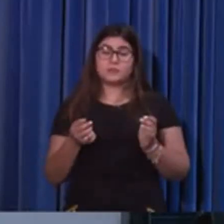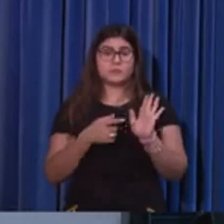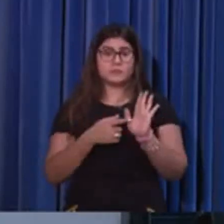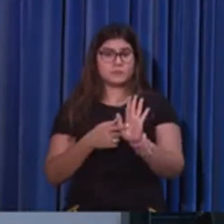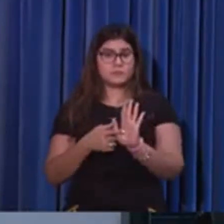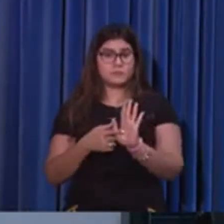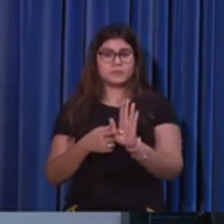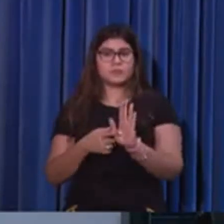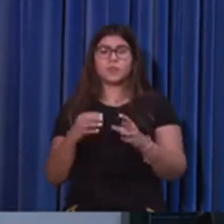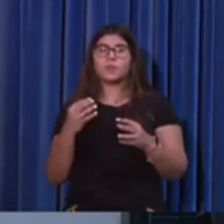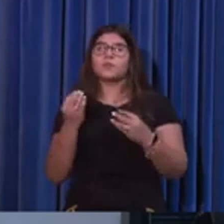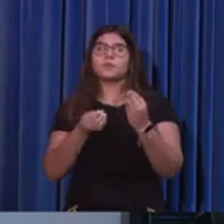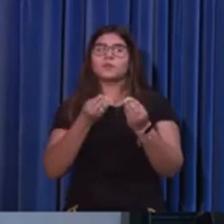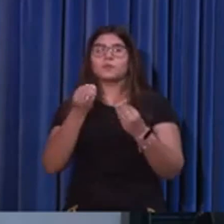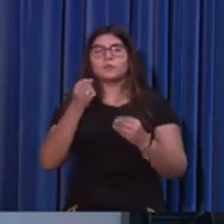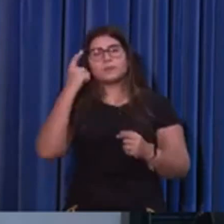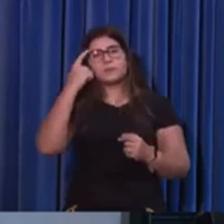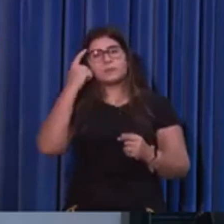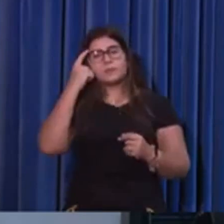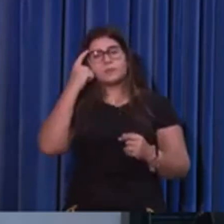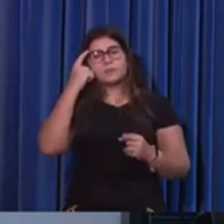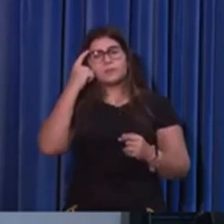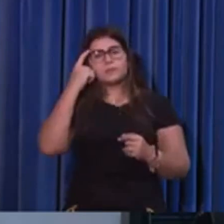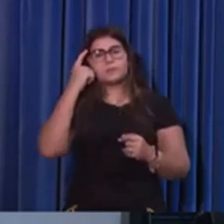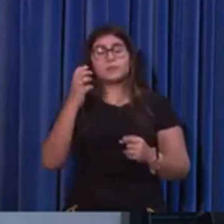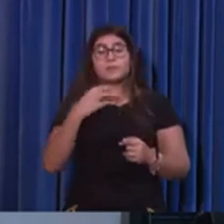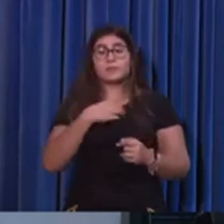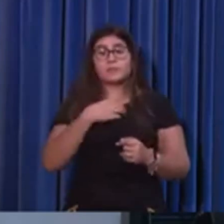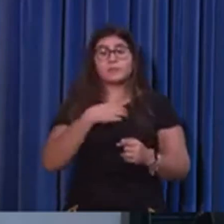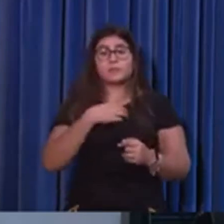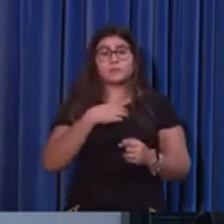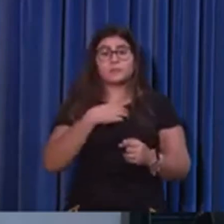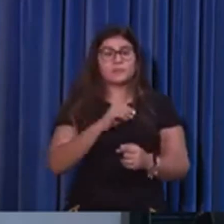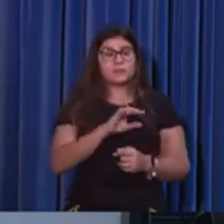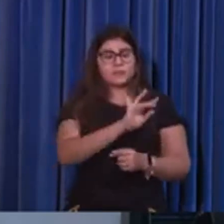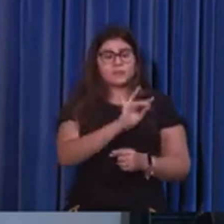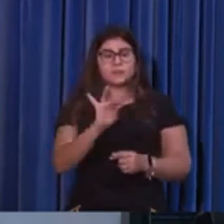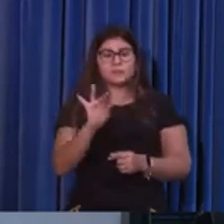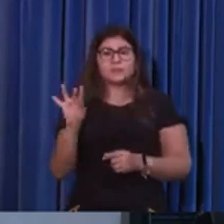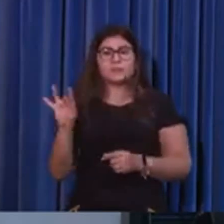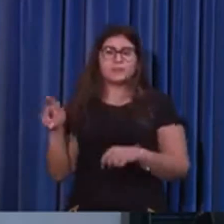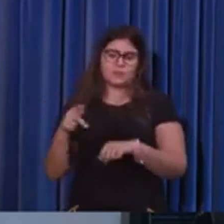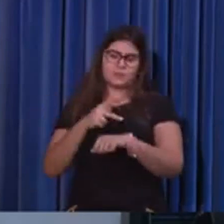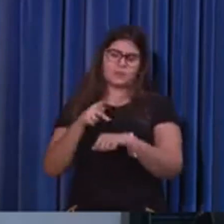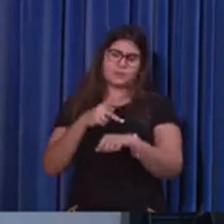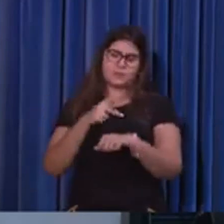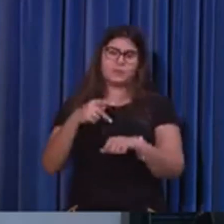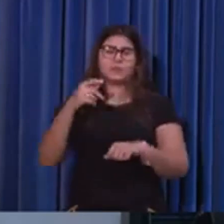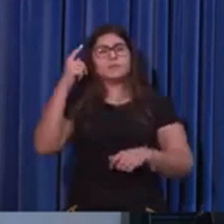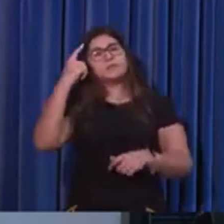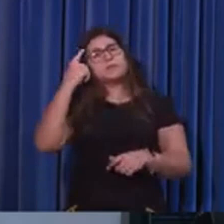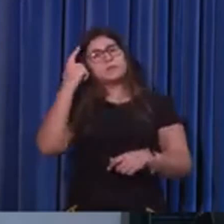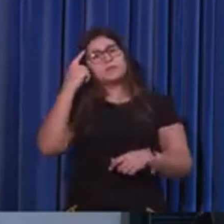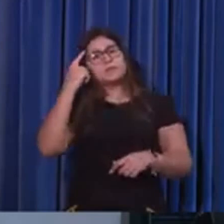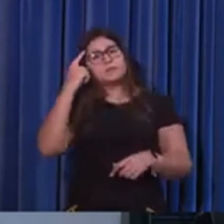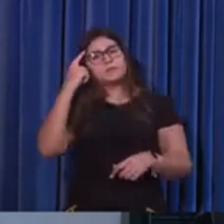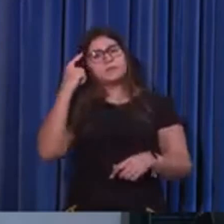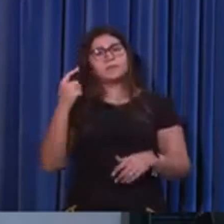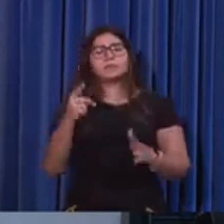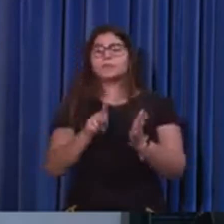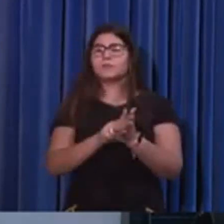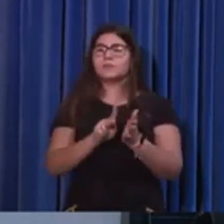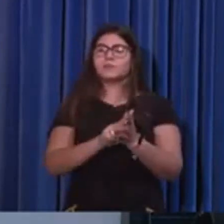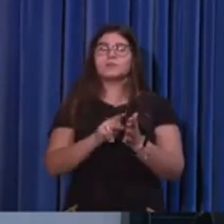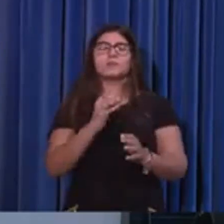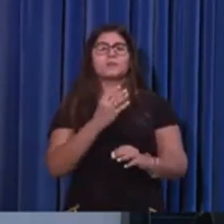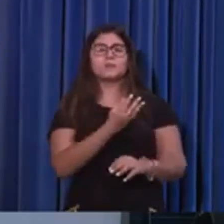que maneira cada região, cada localidade, cada país começa a pensar a sua própria vida.